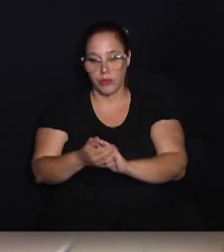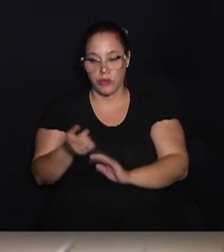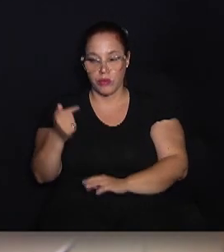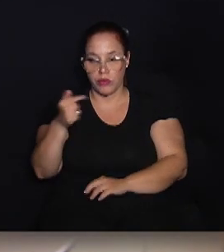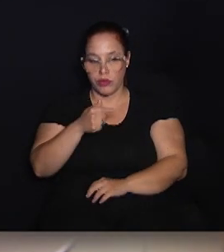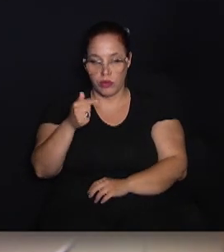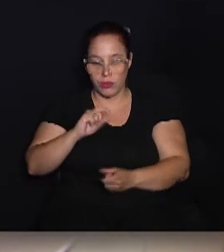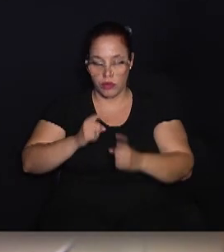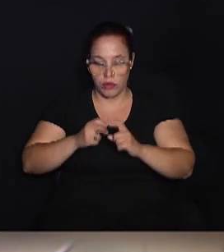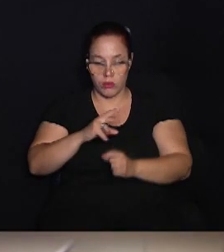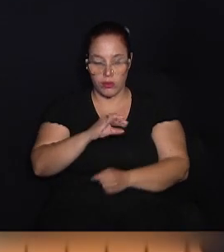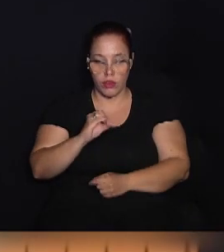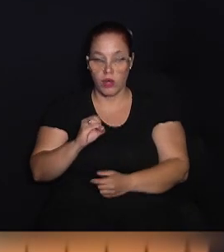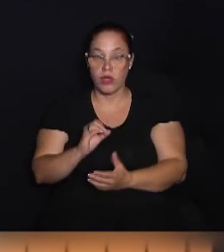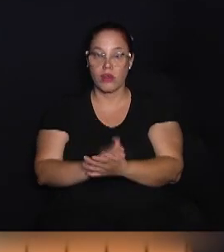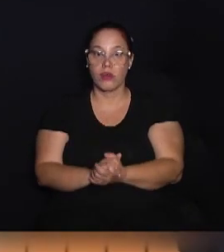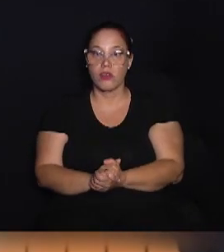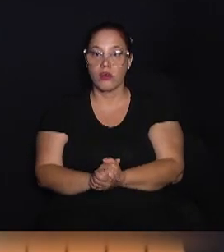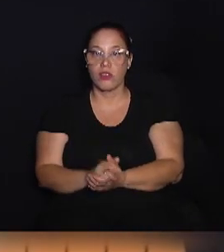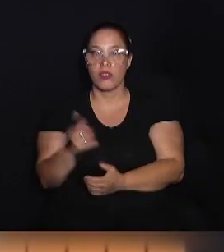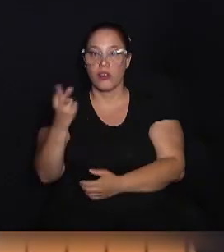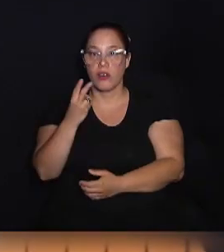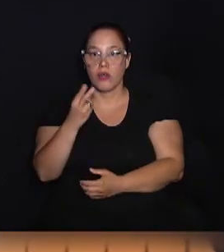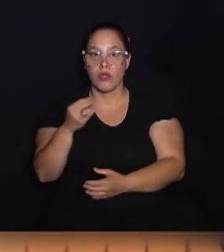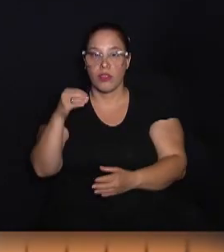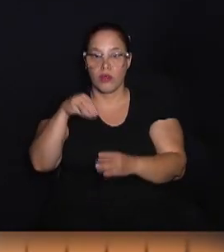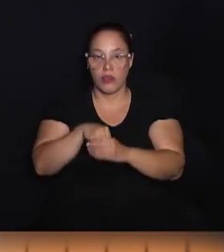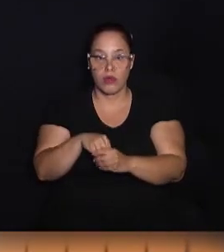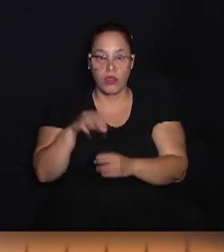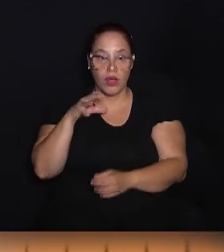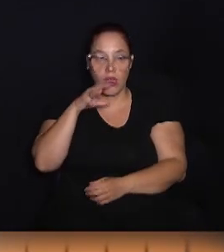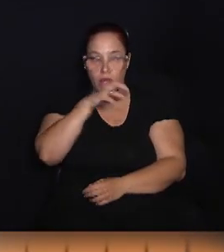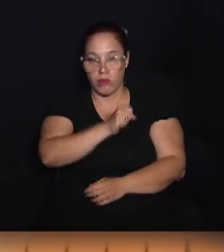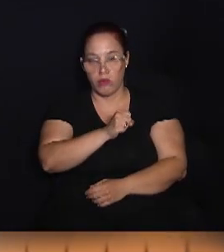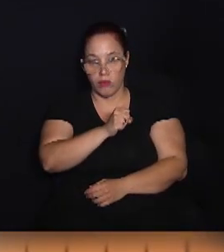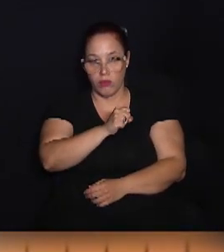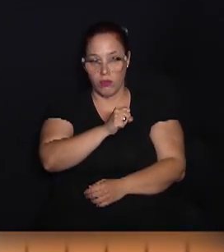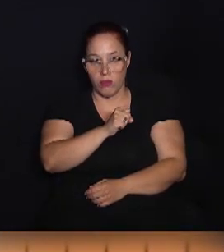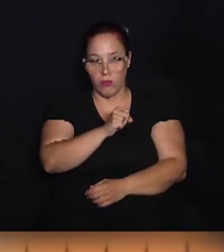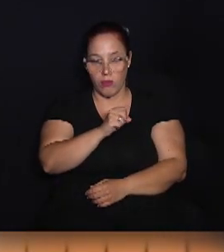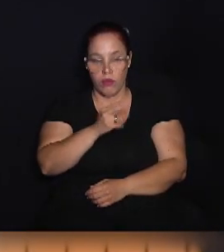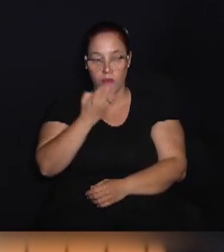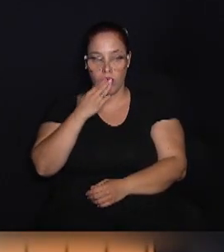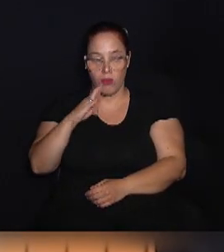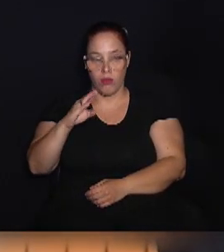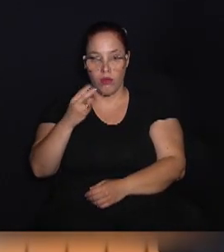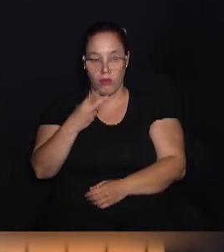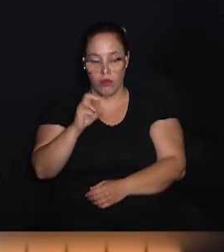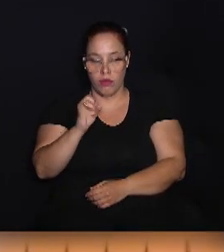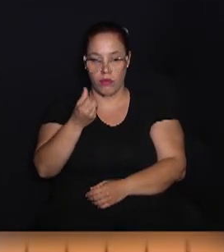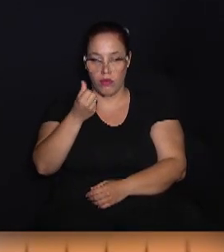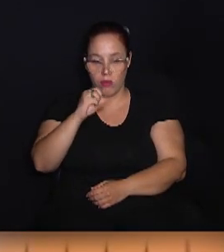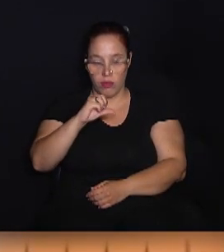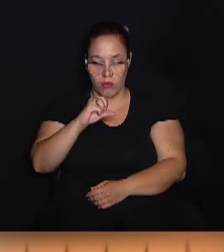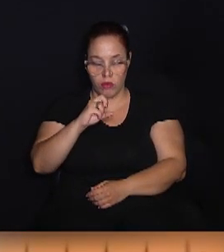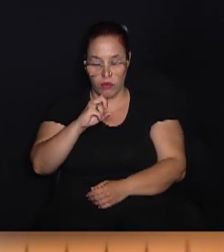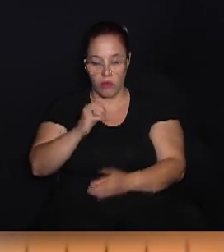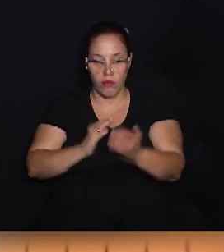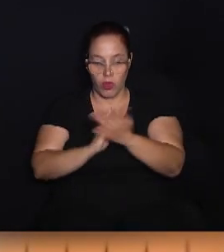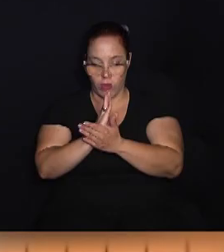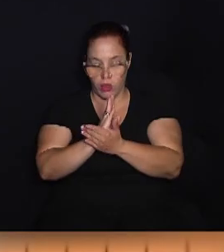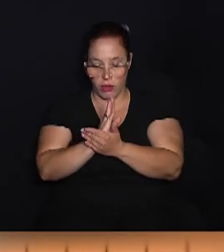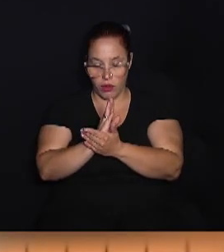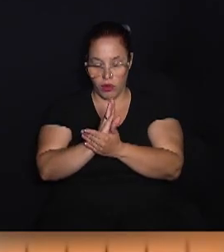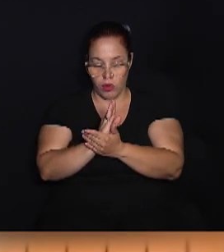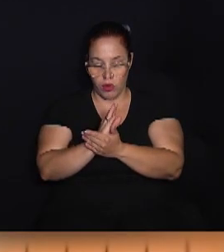segunda discussão na sétima reunião ordinária e tem dois incluído na pauta em regime de urgência mediante requerimento